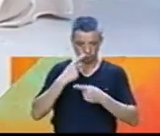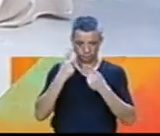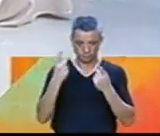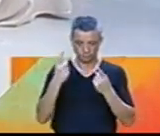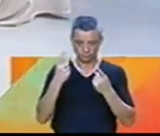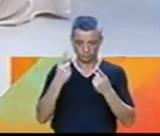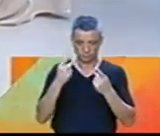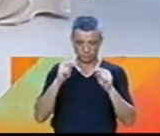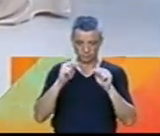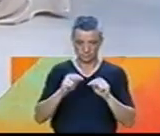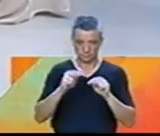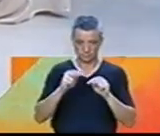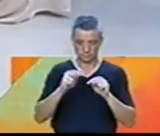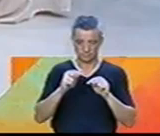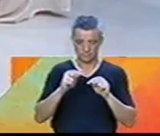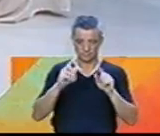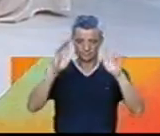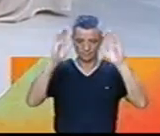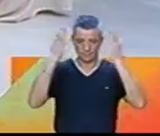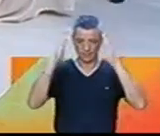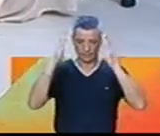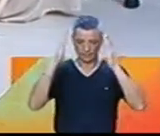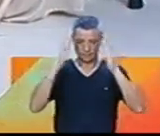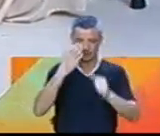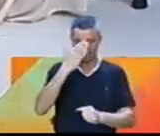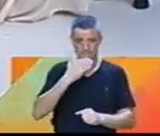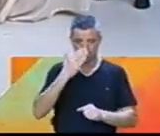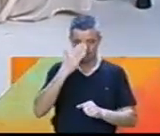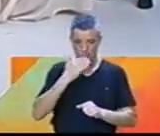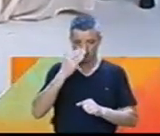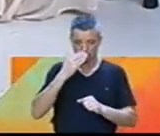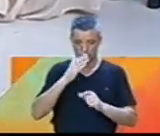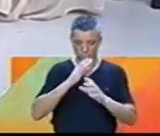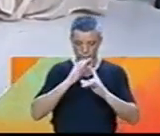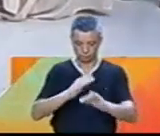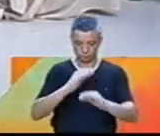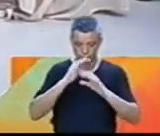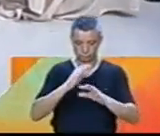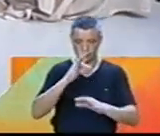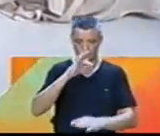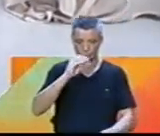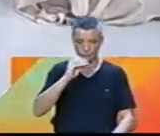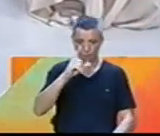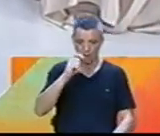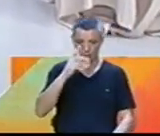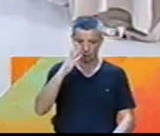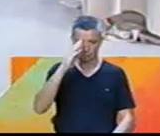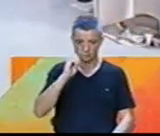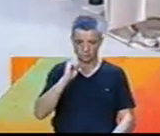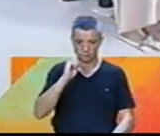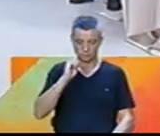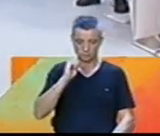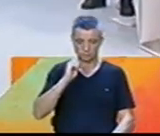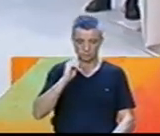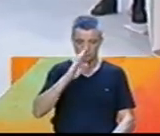não é? Se ainda tiver fogo. Creio bem que sim. Meu amigo, toca a gaita de foles há quanto tempo? É um hábito